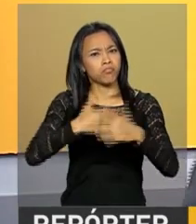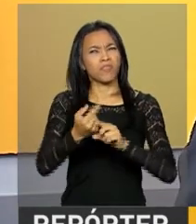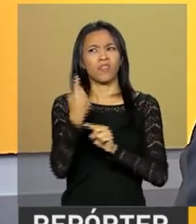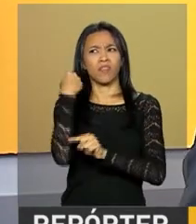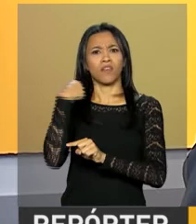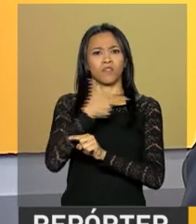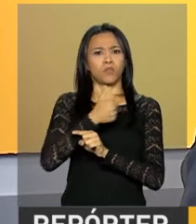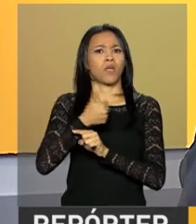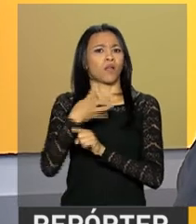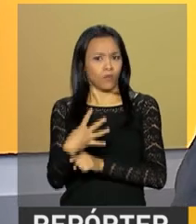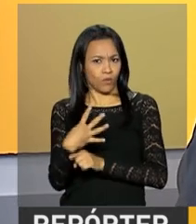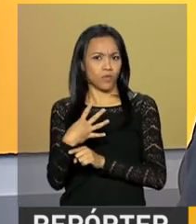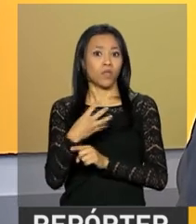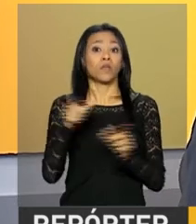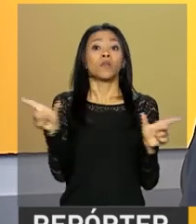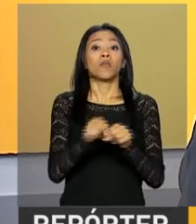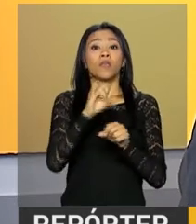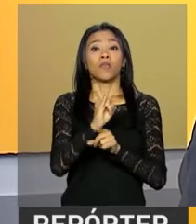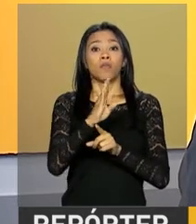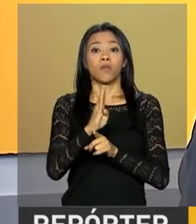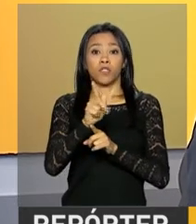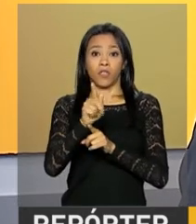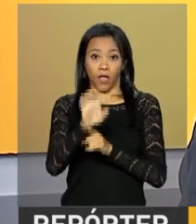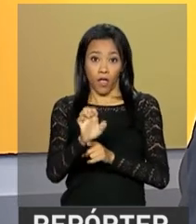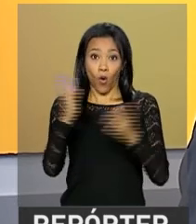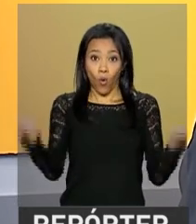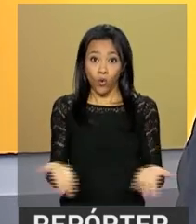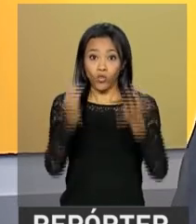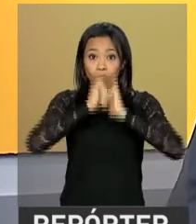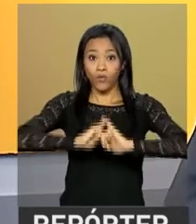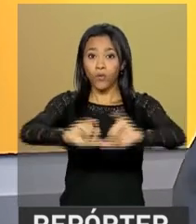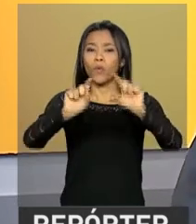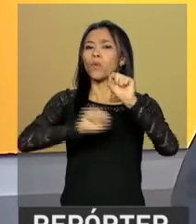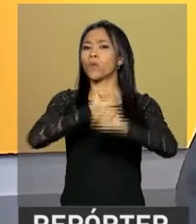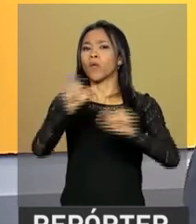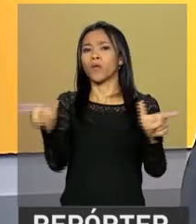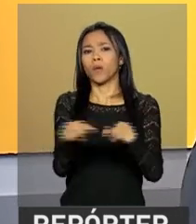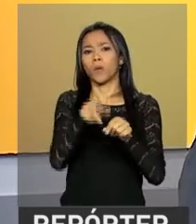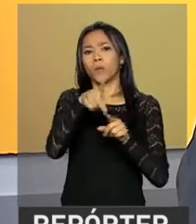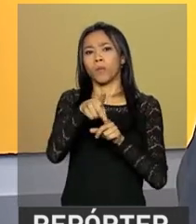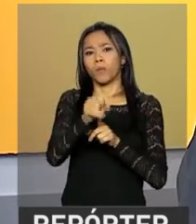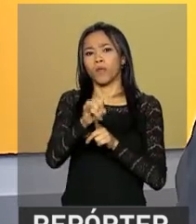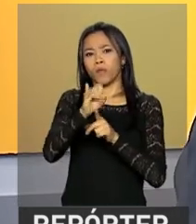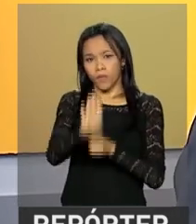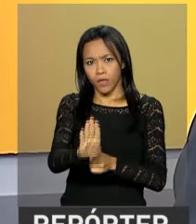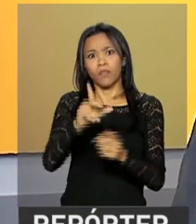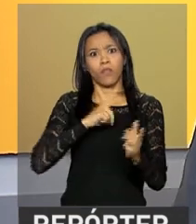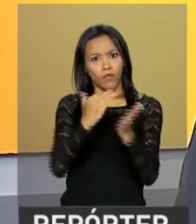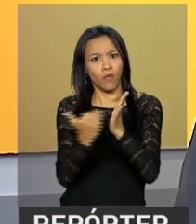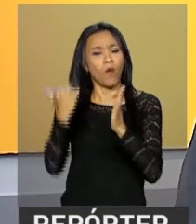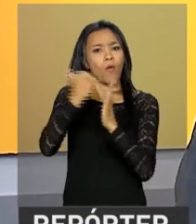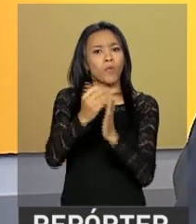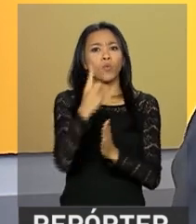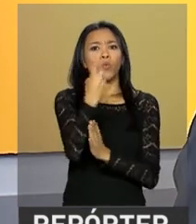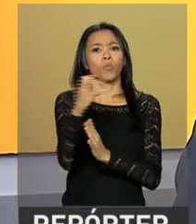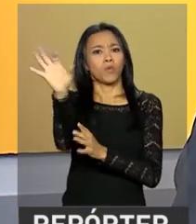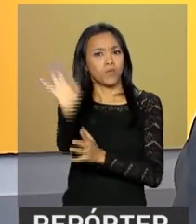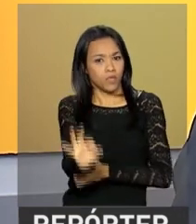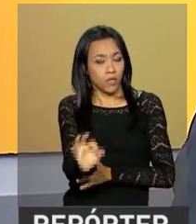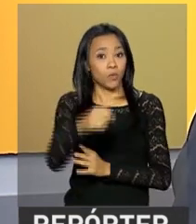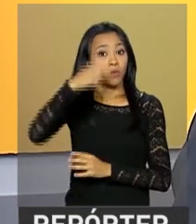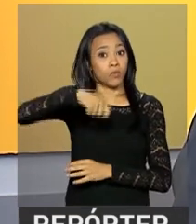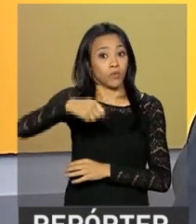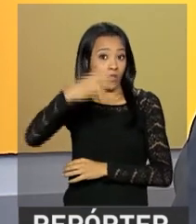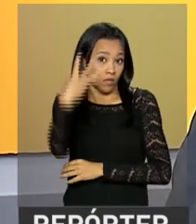2014 o ibge divulgou hoje que o pib o produto interno bruto teve alta de 1 cento no